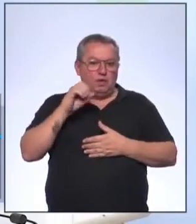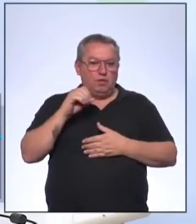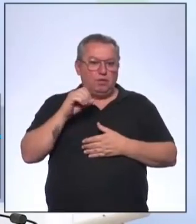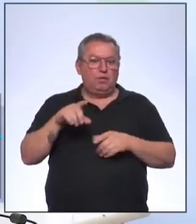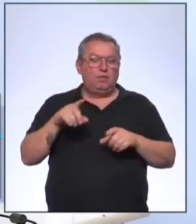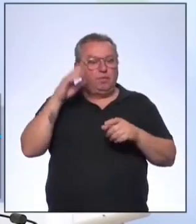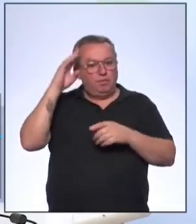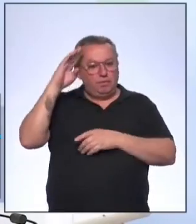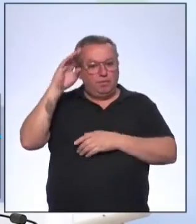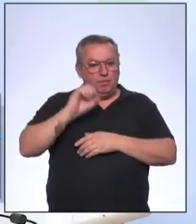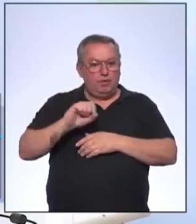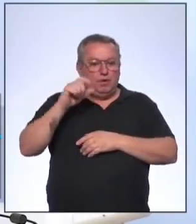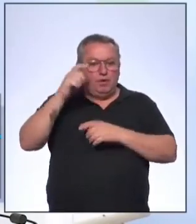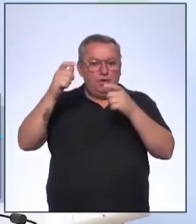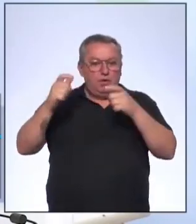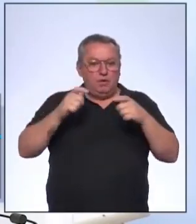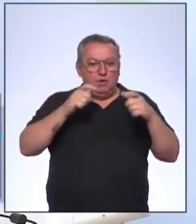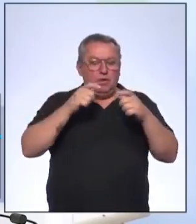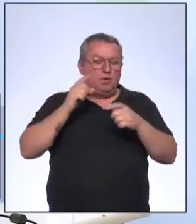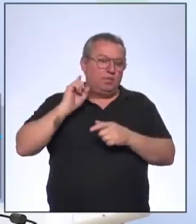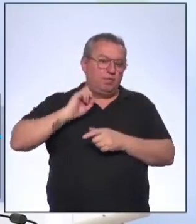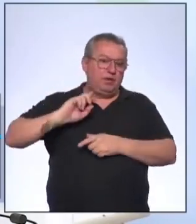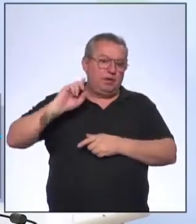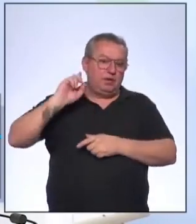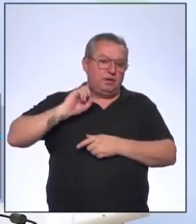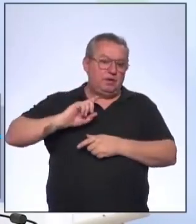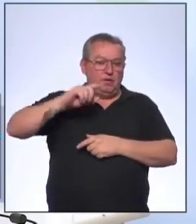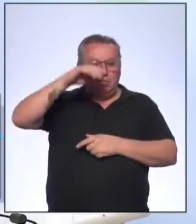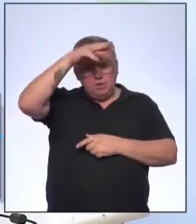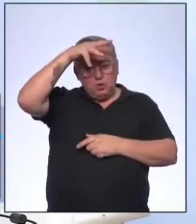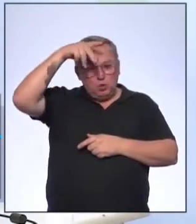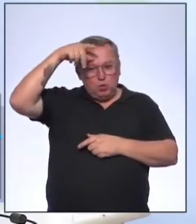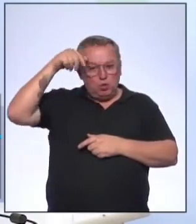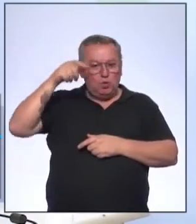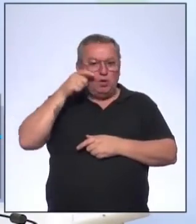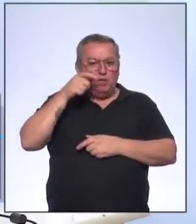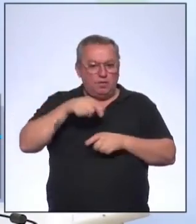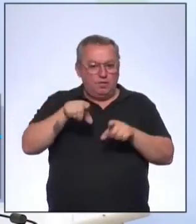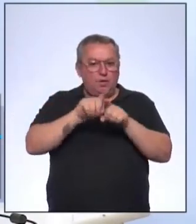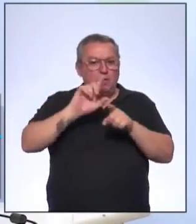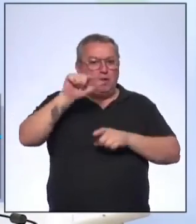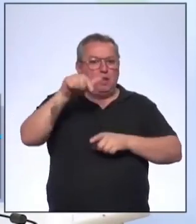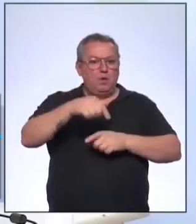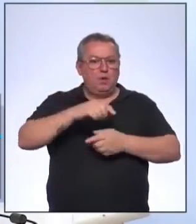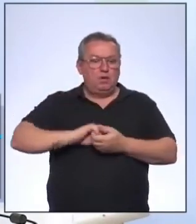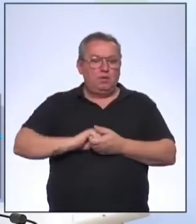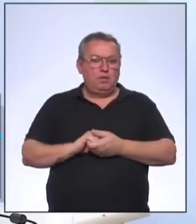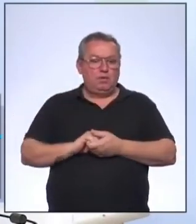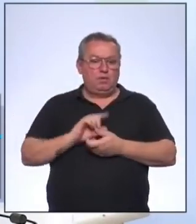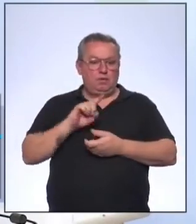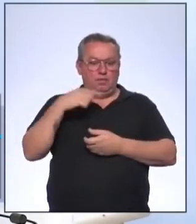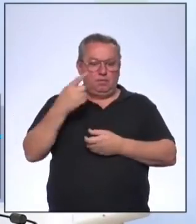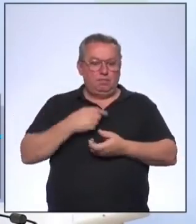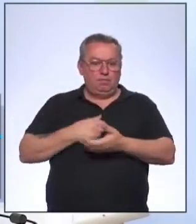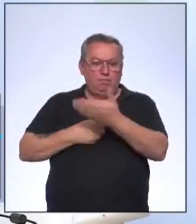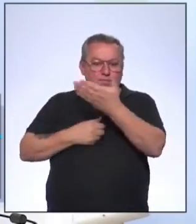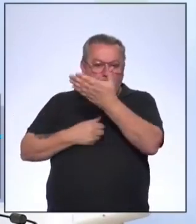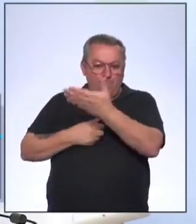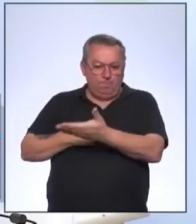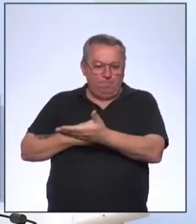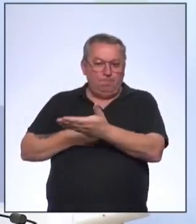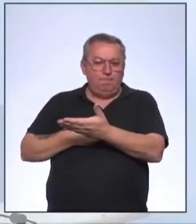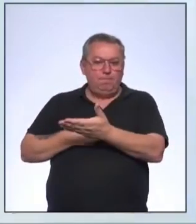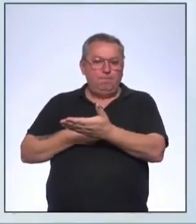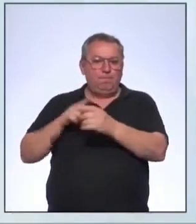aí, principalmente aí nas regiões de Minas Gerais e Mato Grosso, como a gente vai ver aí posteriormente. Então, na próxima tela, a gente vai ver uma imagem